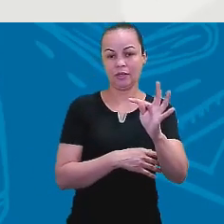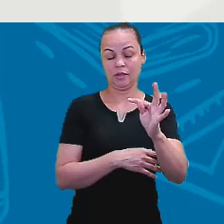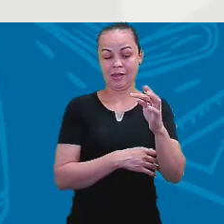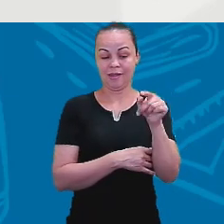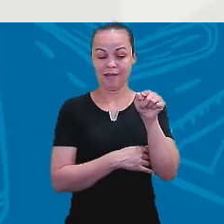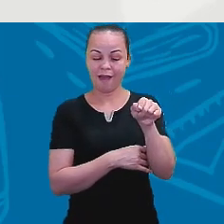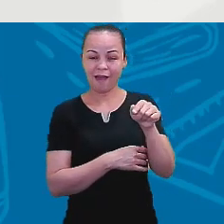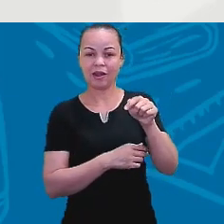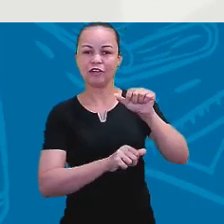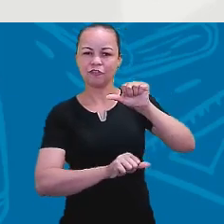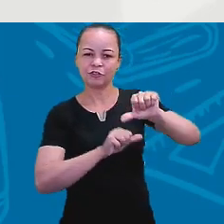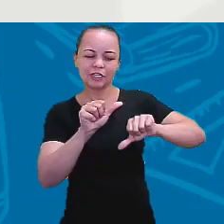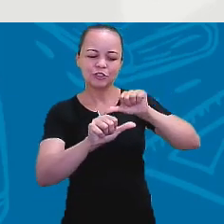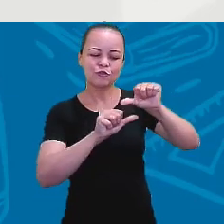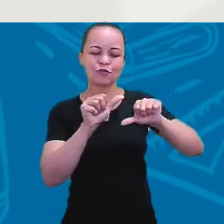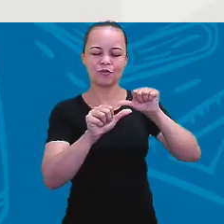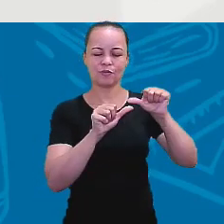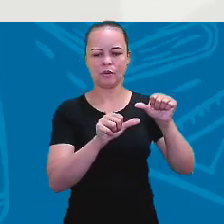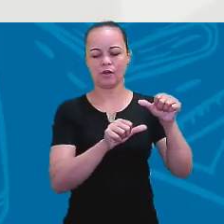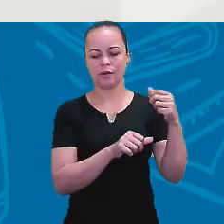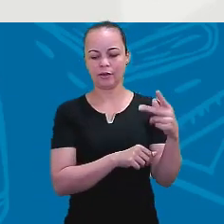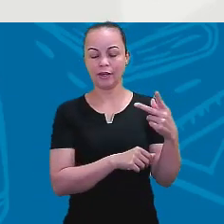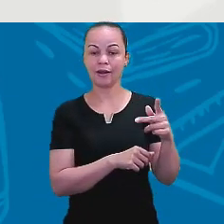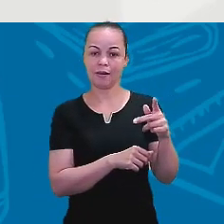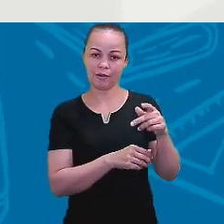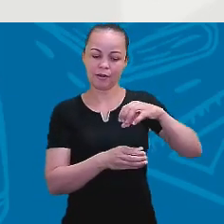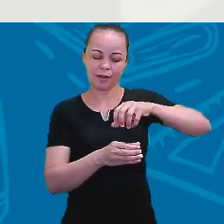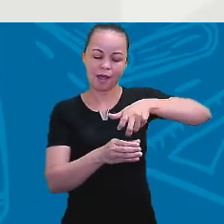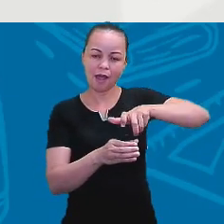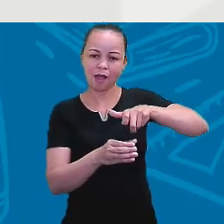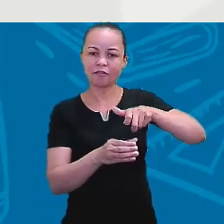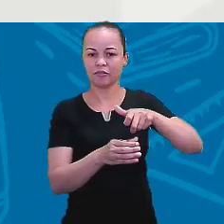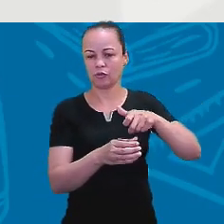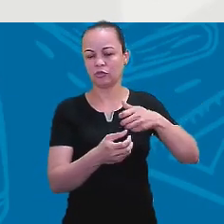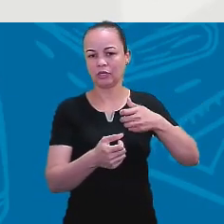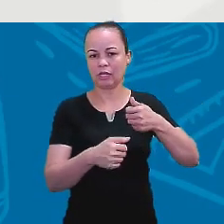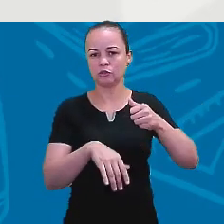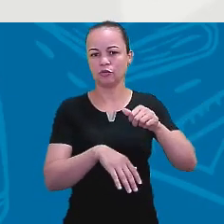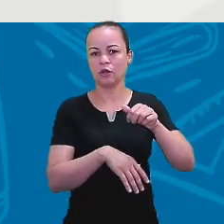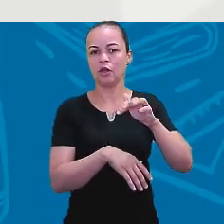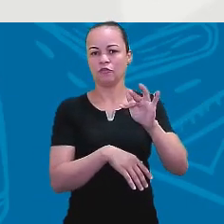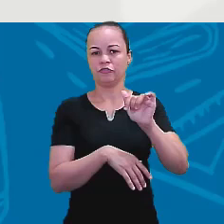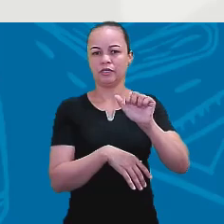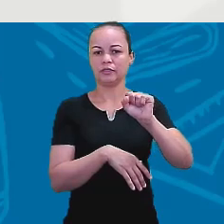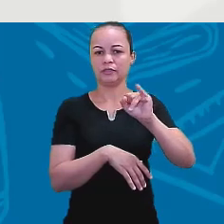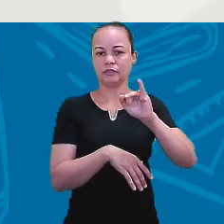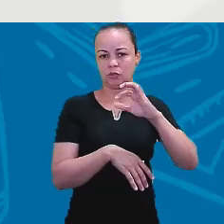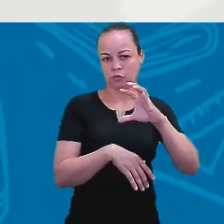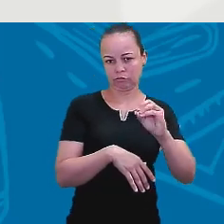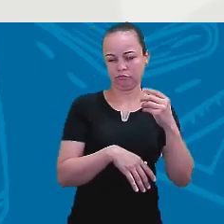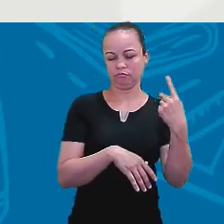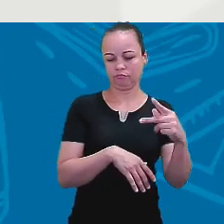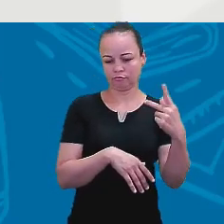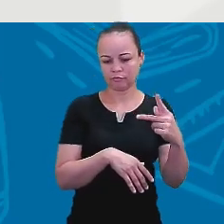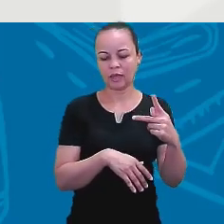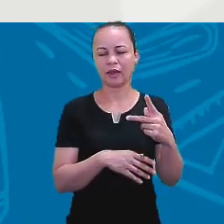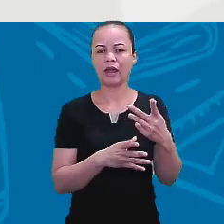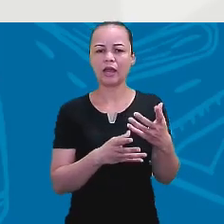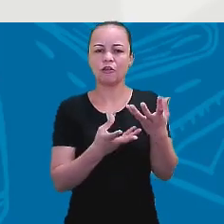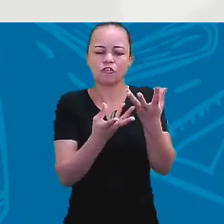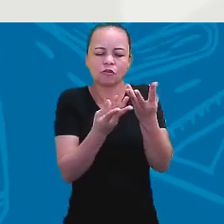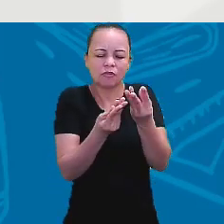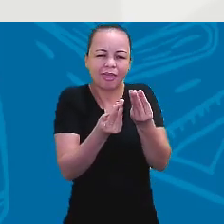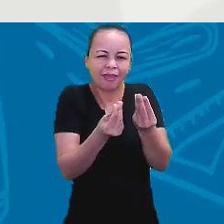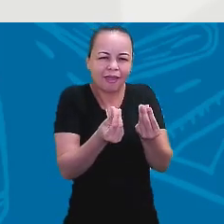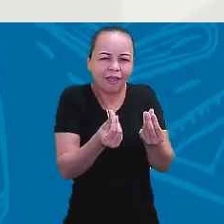transformar o estado daquela garrafa PET, o estado físico dela, tá certo? Por exemplo, vou pegar uma garrafa PET, vou derreter